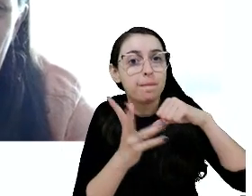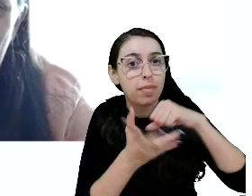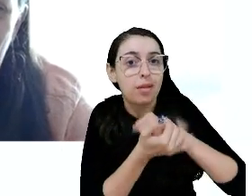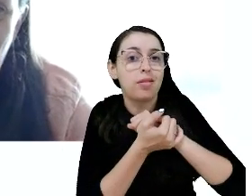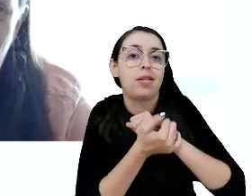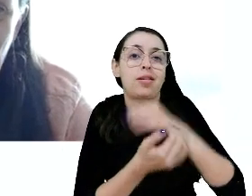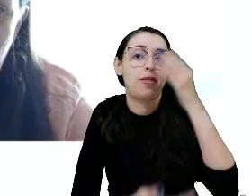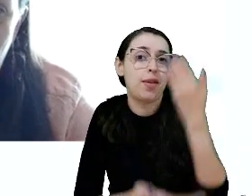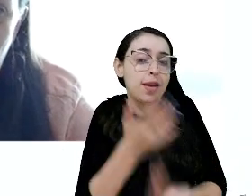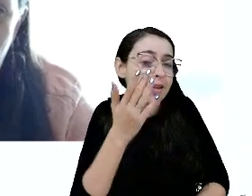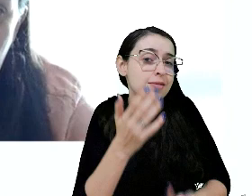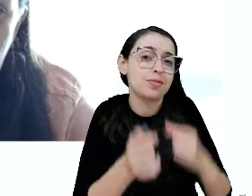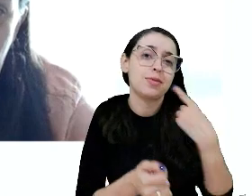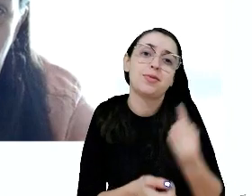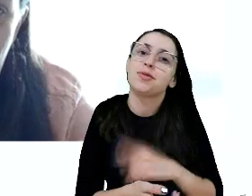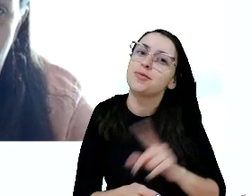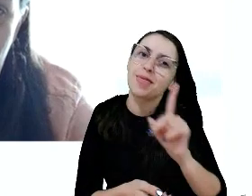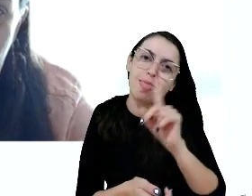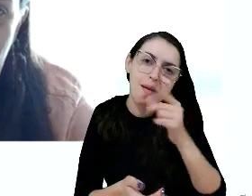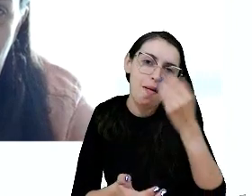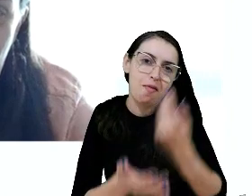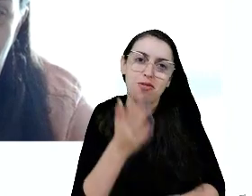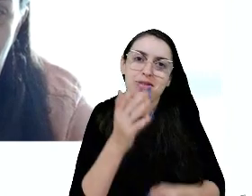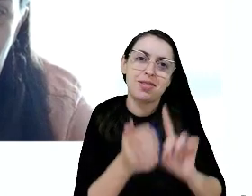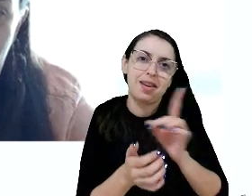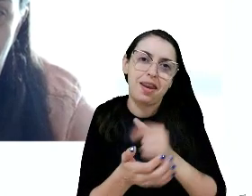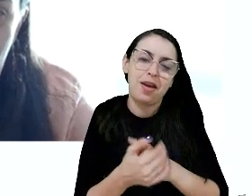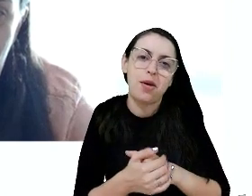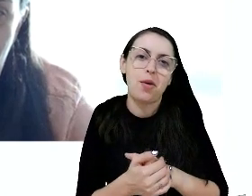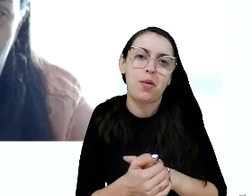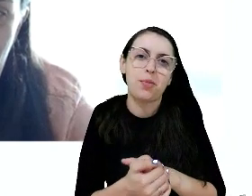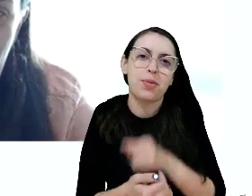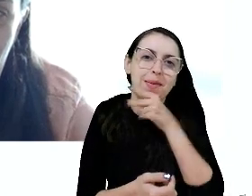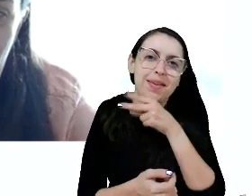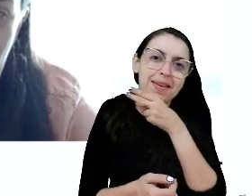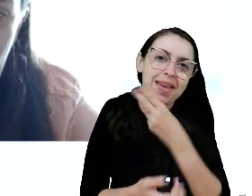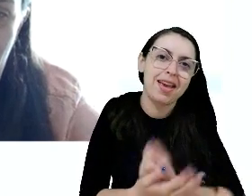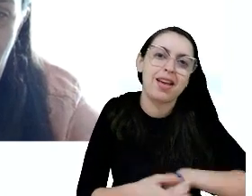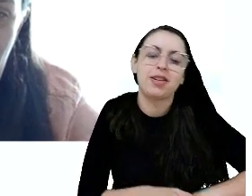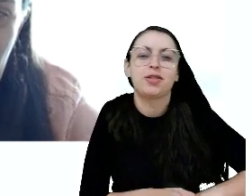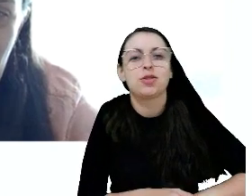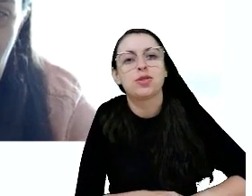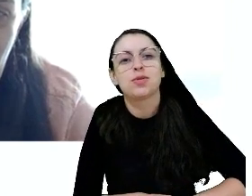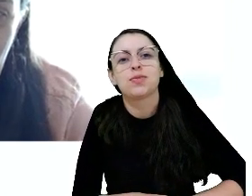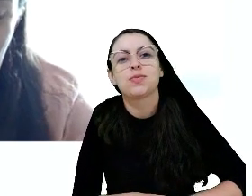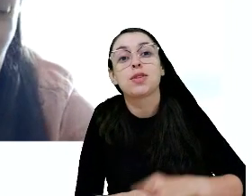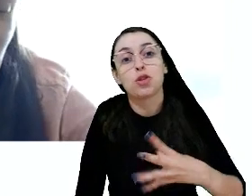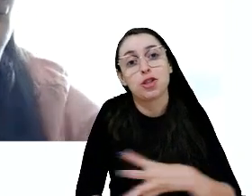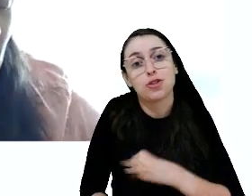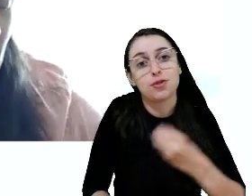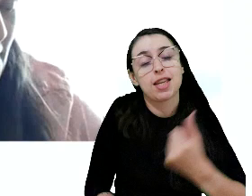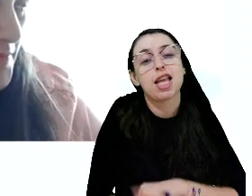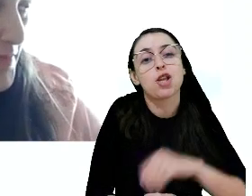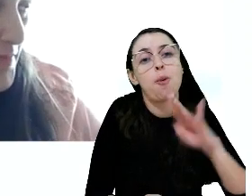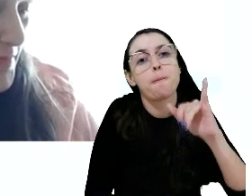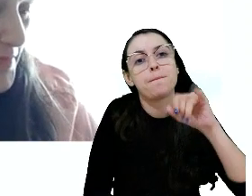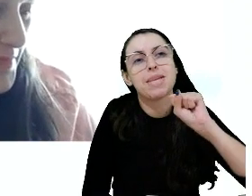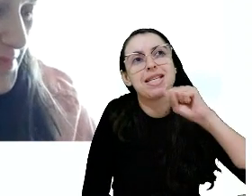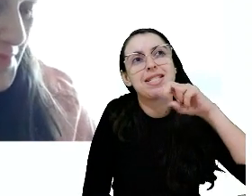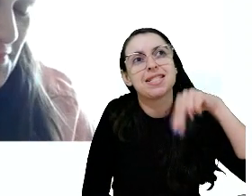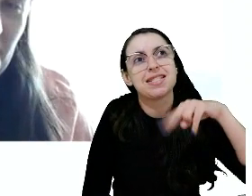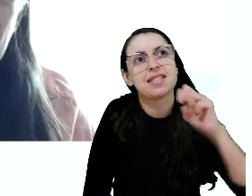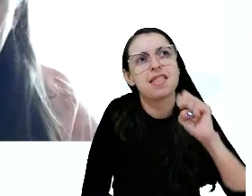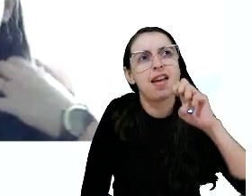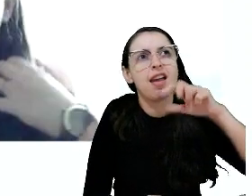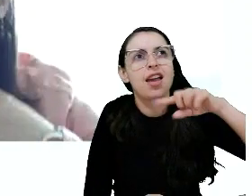Mas não Se nada mudar, não vai fugir, não vai poder ir embora por causa dos netos e dos bisnetos e dos filhos. Tem